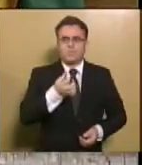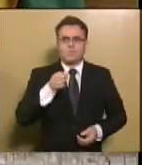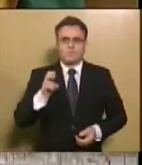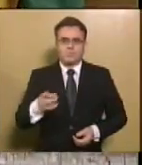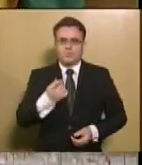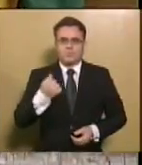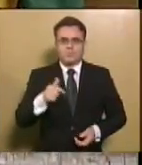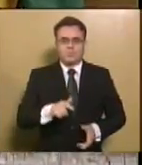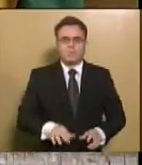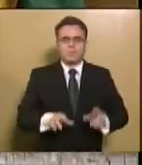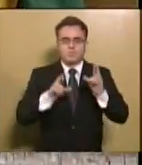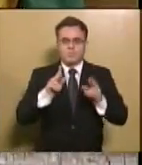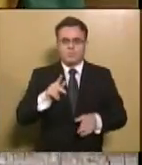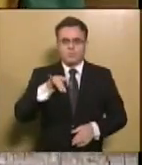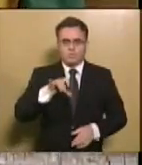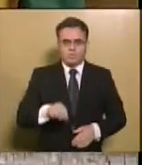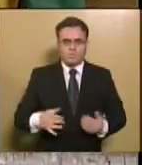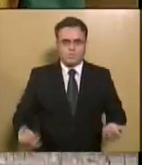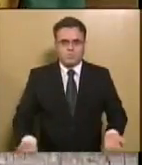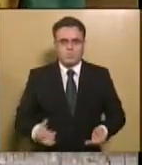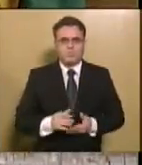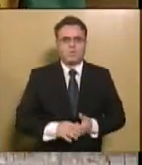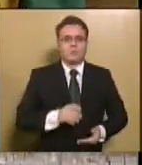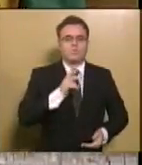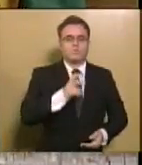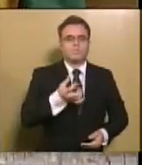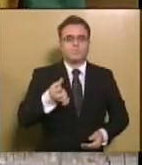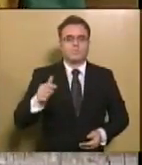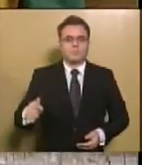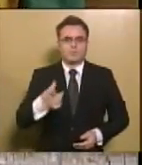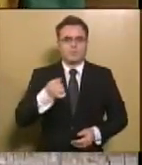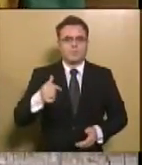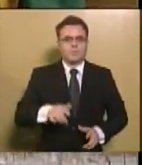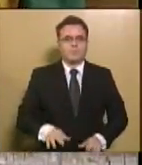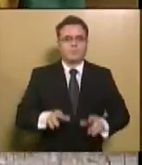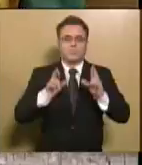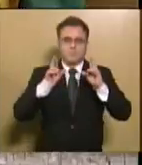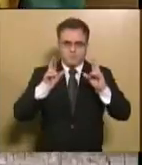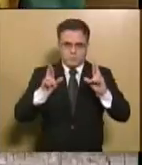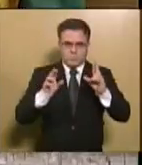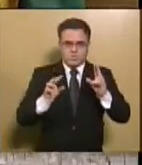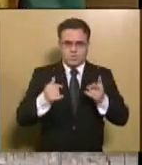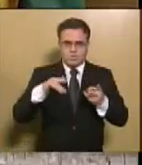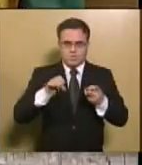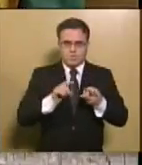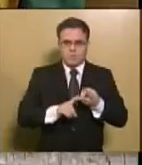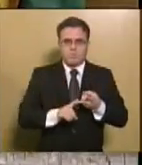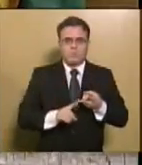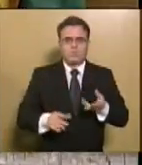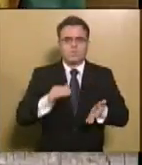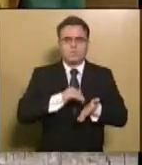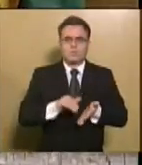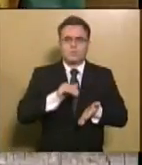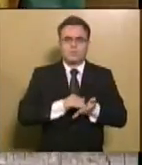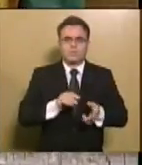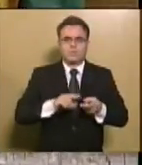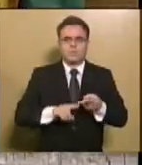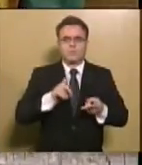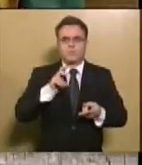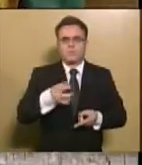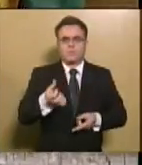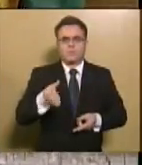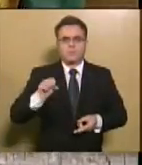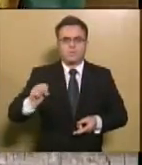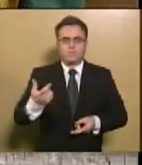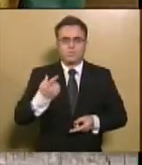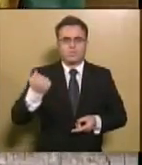565/2017, autoria do deputado Jorge Passos. Requerimento de número 567, autoria do deputado Luiz Mitidieri, Luciano Bispo. Requerimento de número 568, autoria do